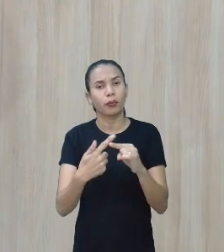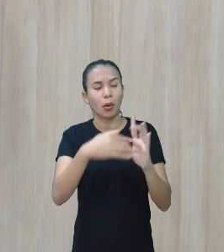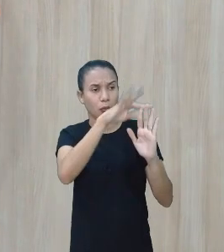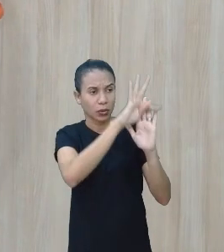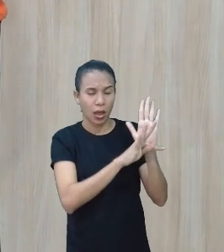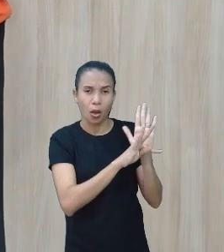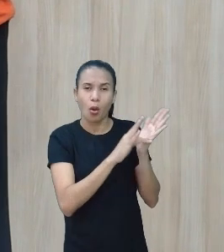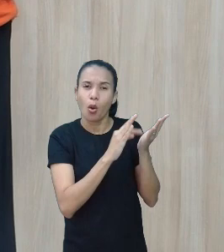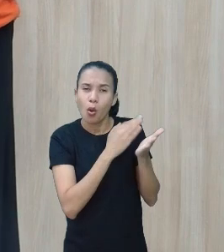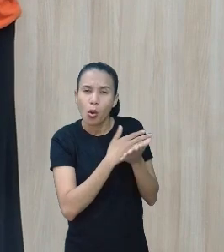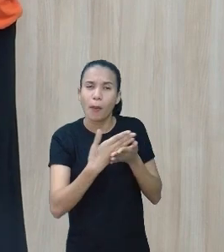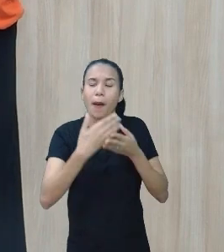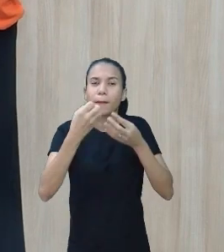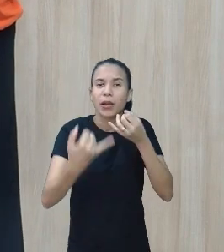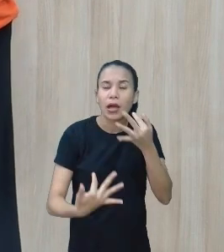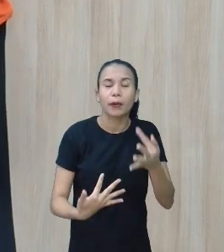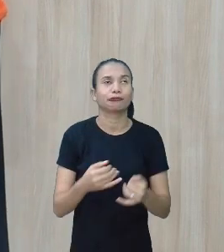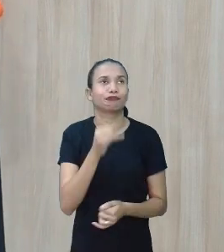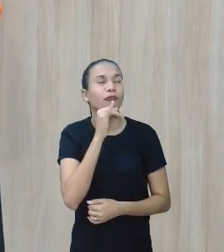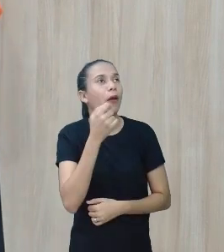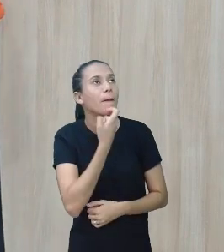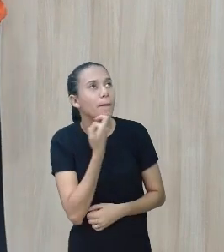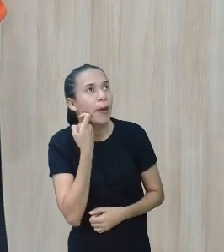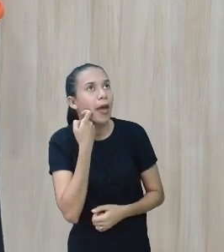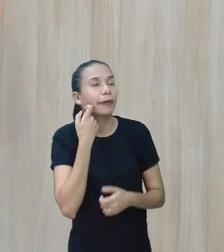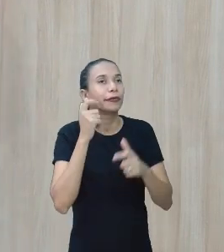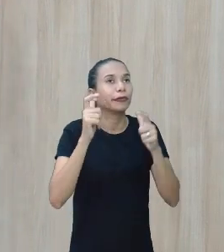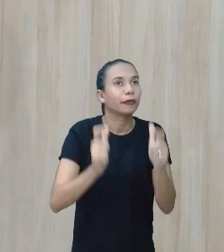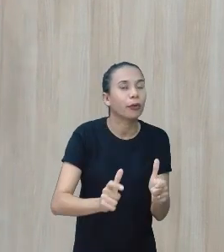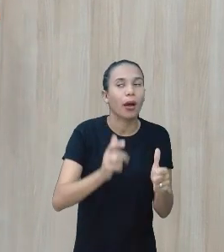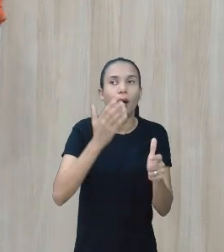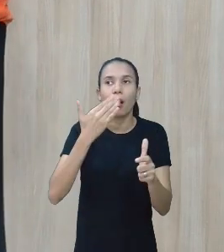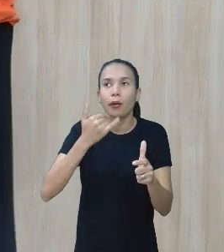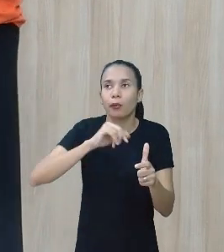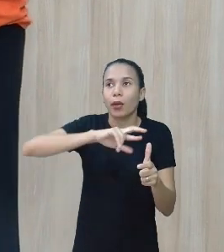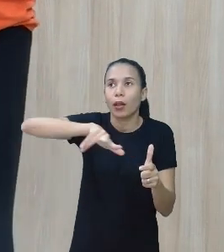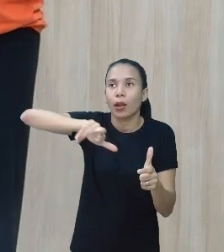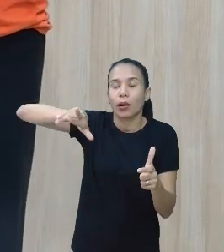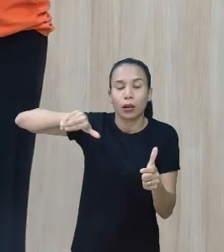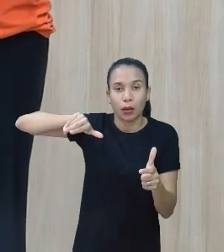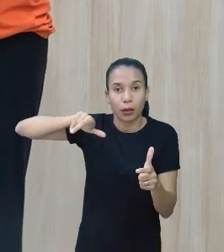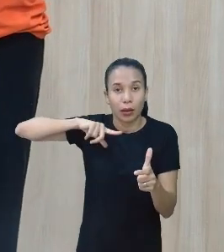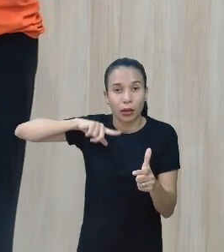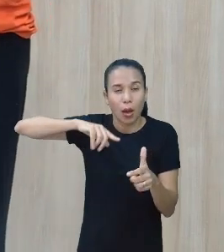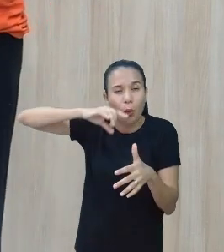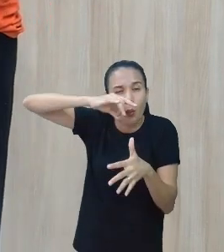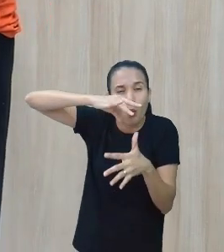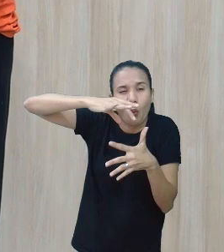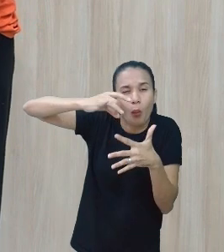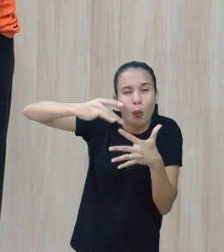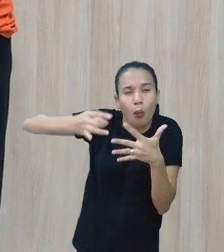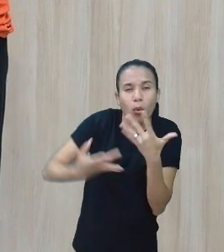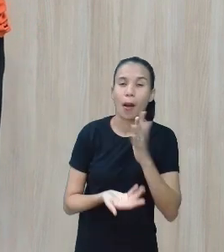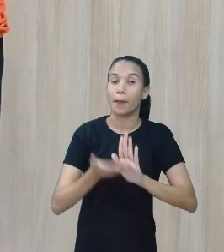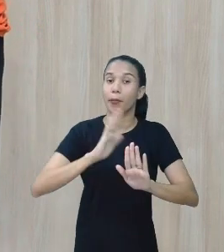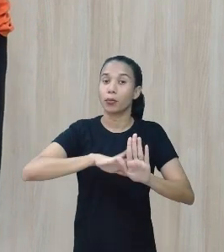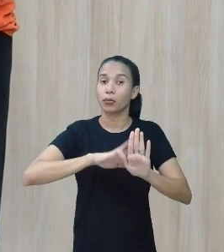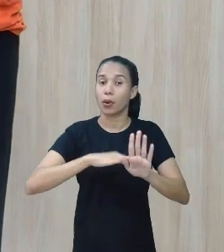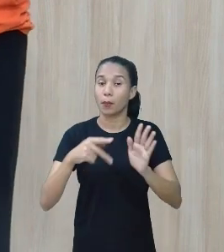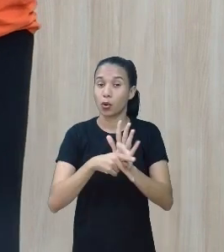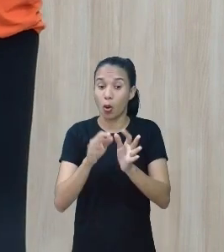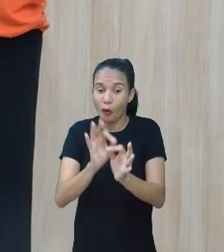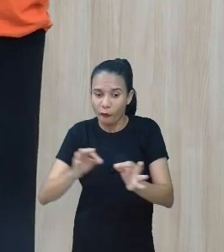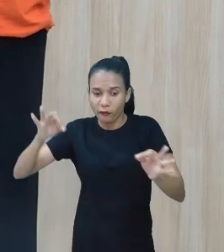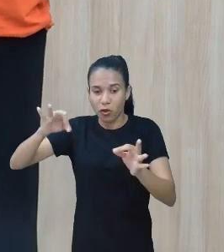ele começa falando muito sobre peixe, sobre o costume, sobre a alimentação, e aí ele traz essa questão na ponta de um